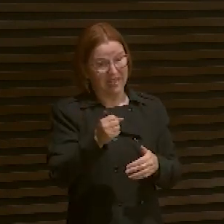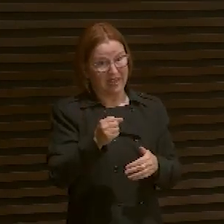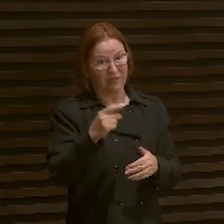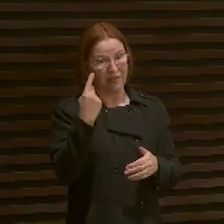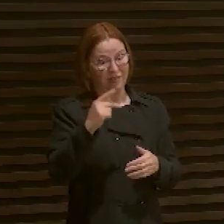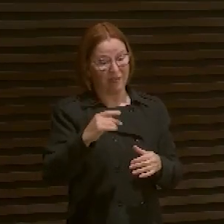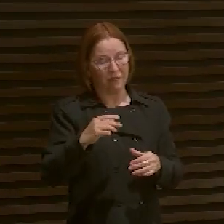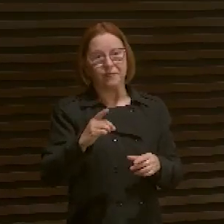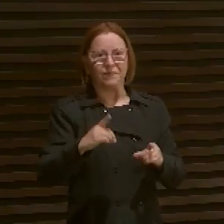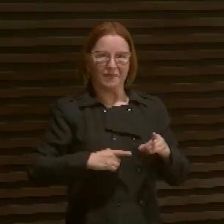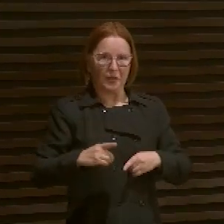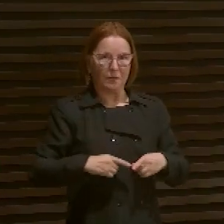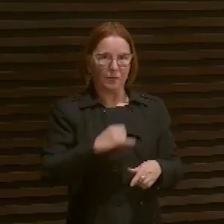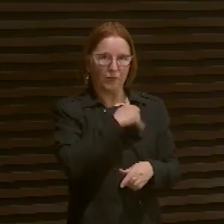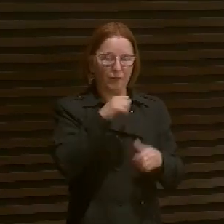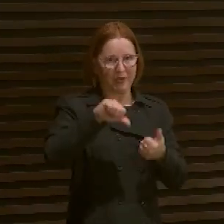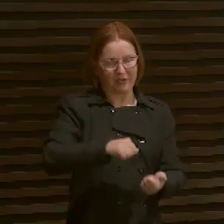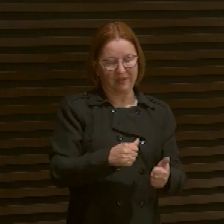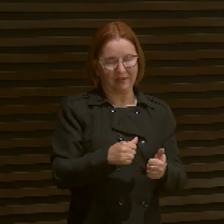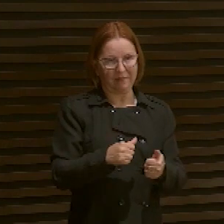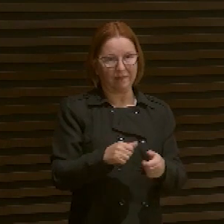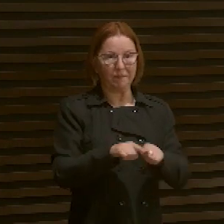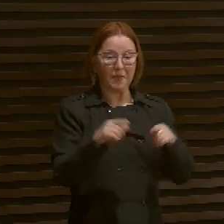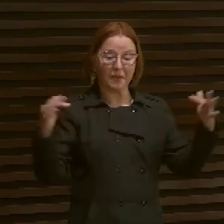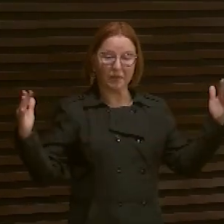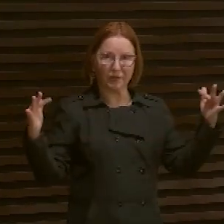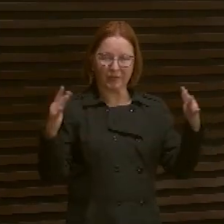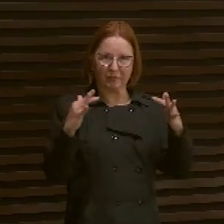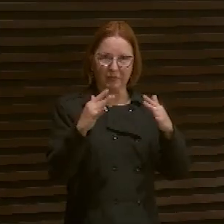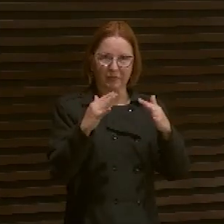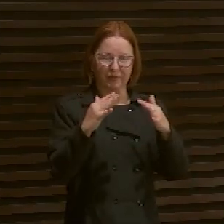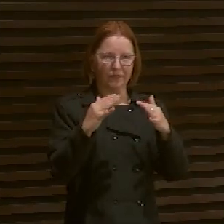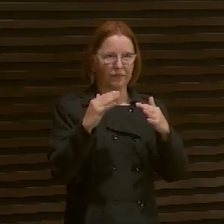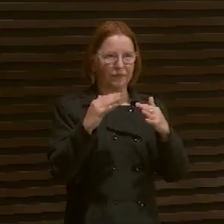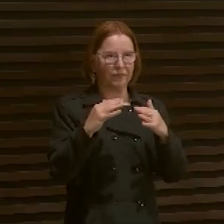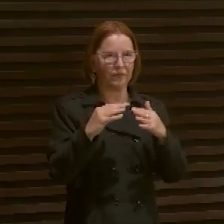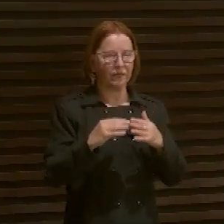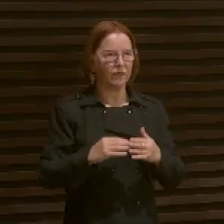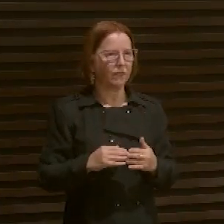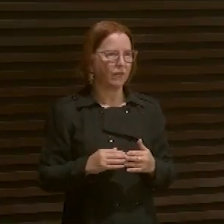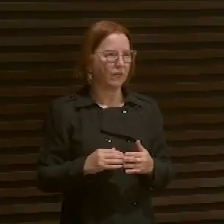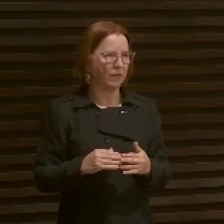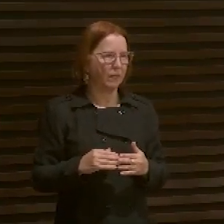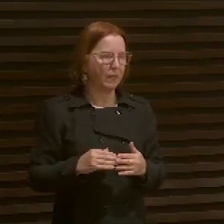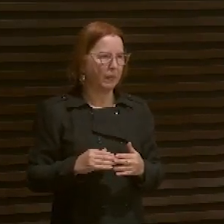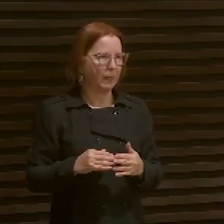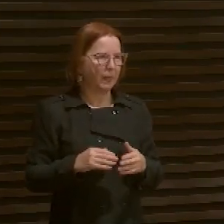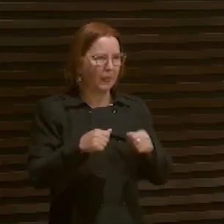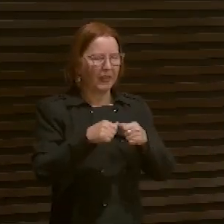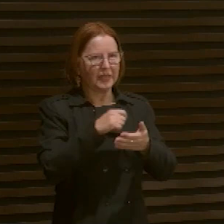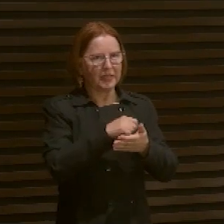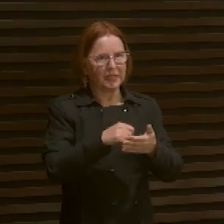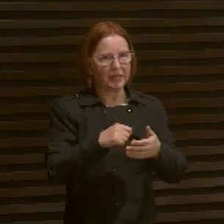Mas as multidões, a gente vai ler em Marcos, João 6,15, nós não vamos lá, mas está escrito que